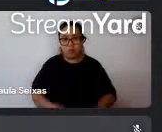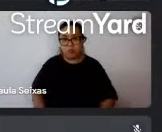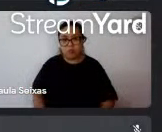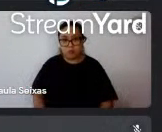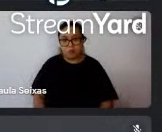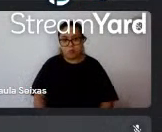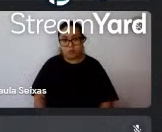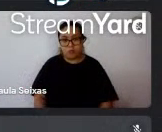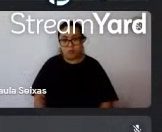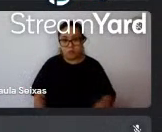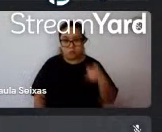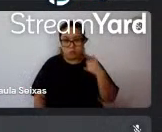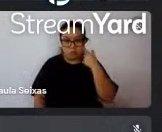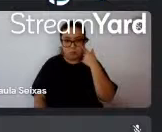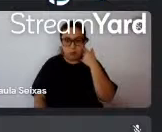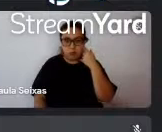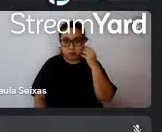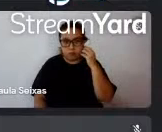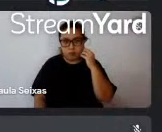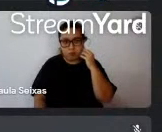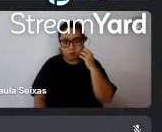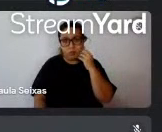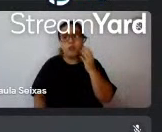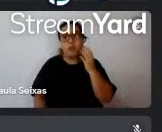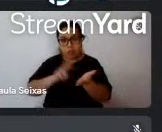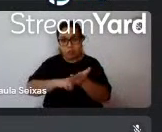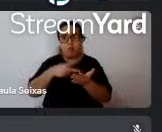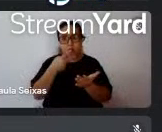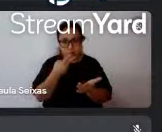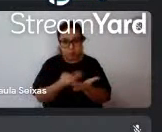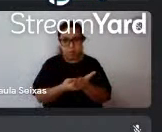nós recorremos também a uma tradução literal, quando a gente